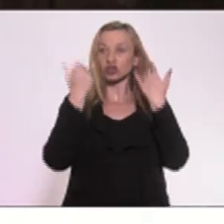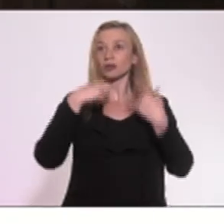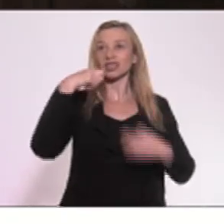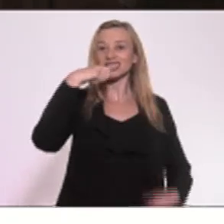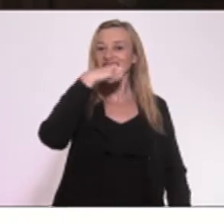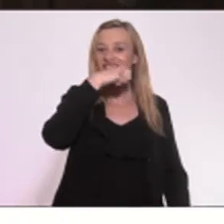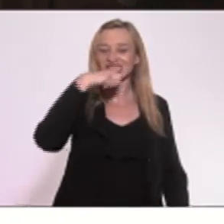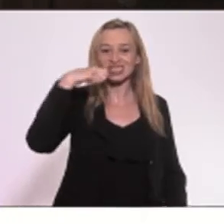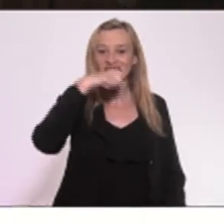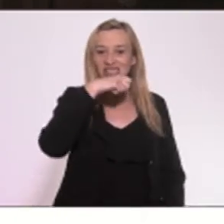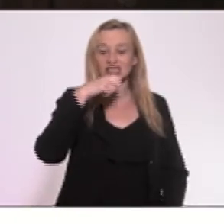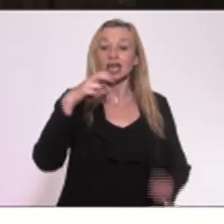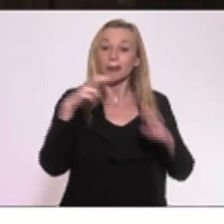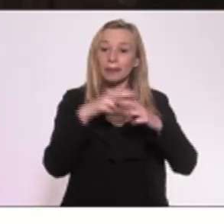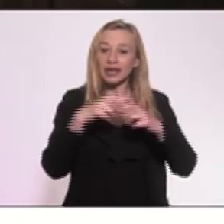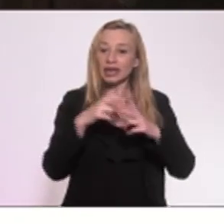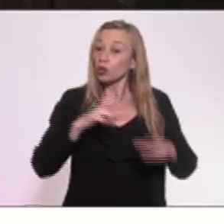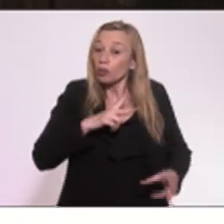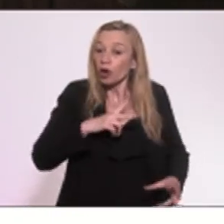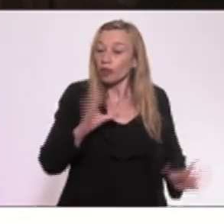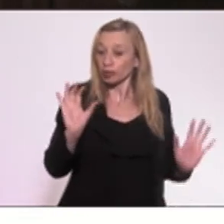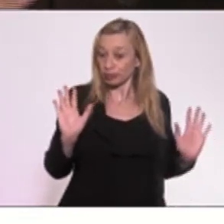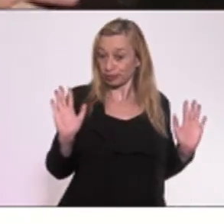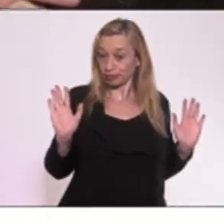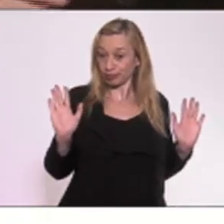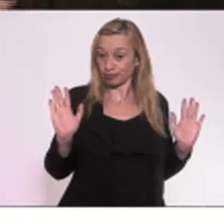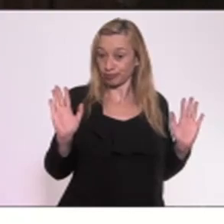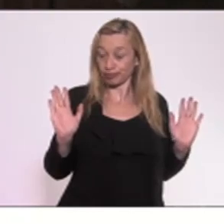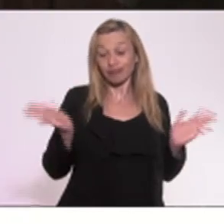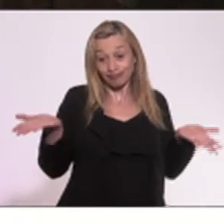dentes, briga consigo mesmo.